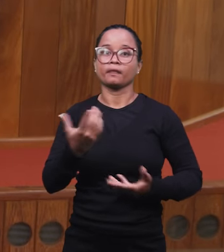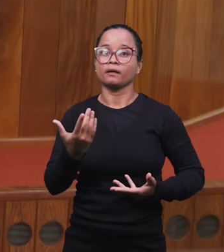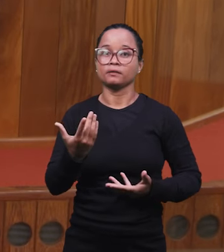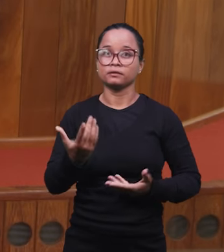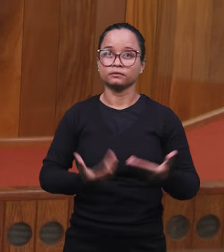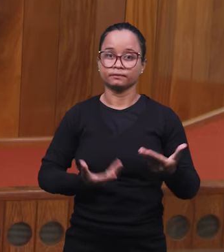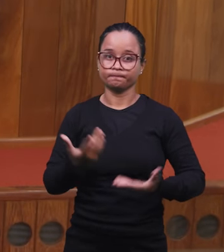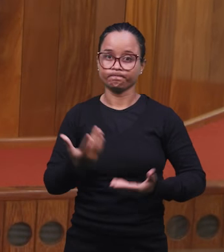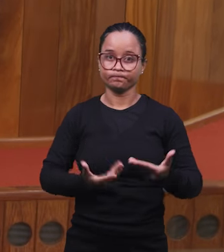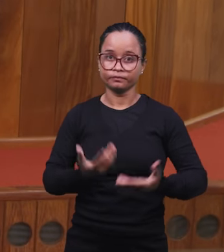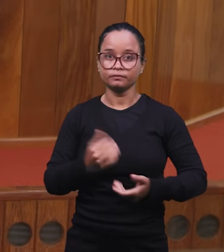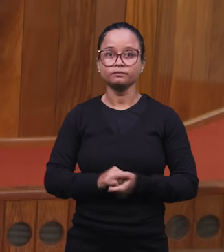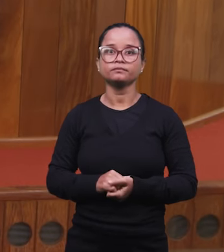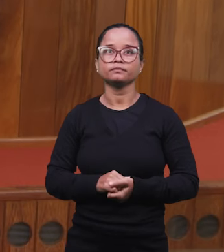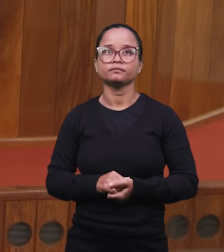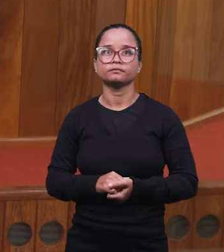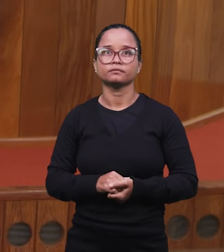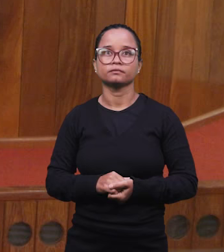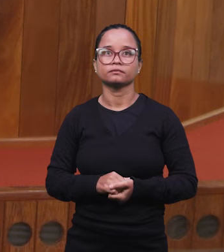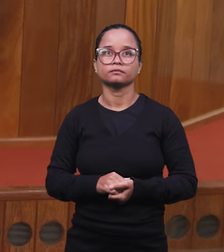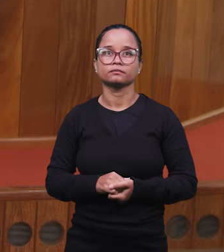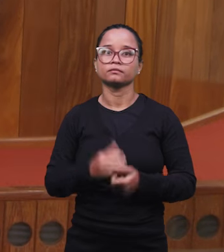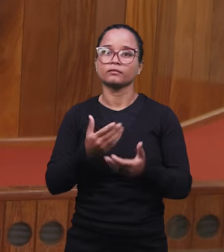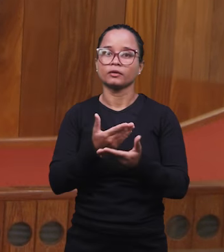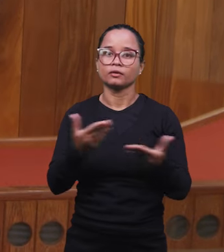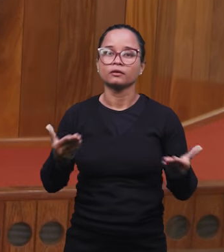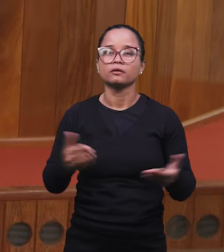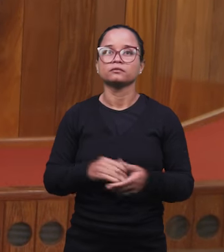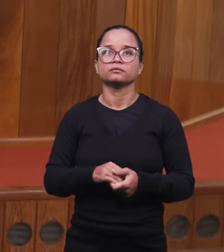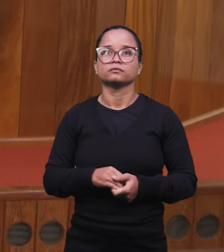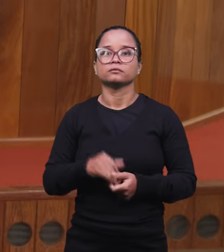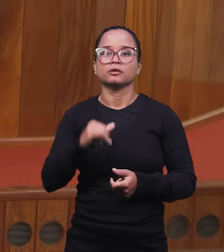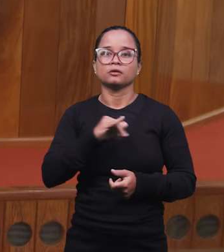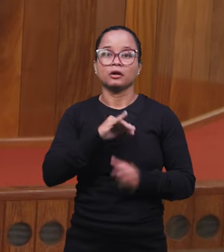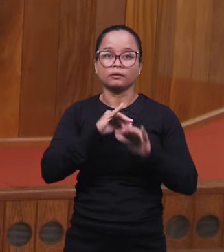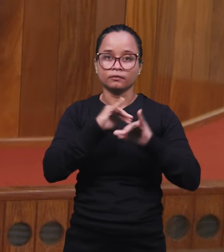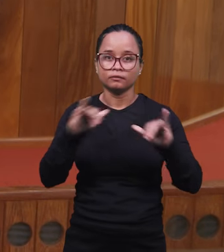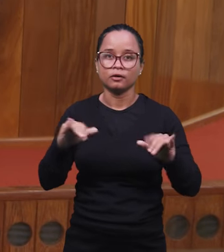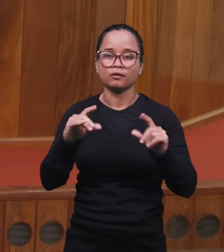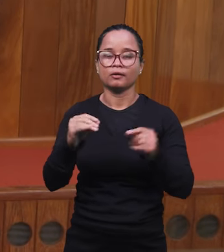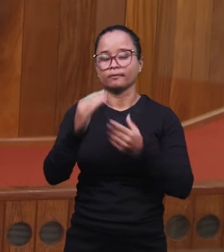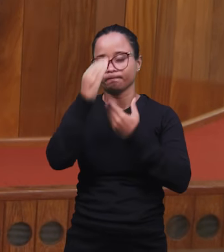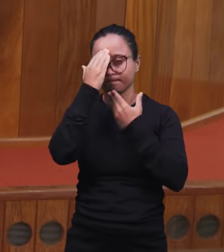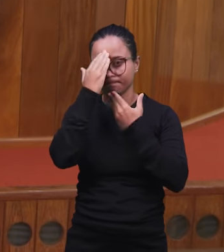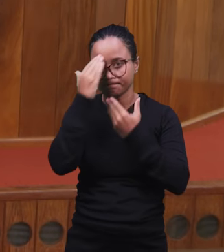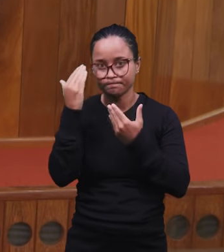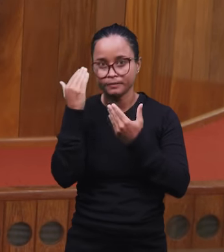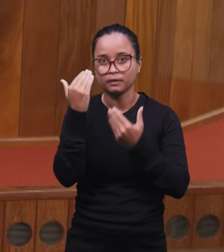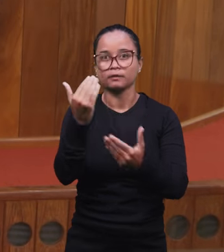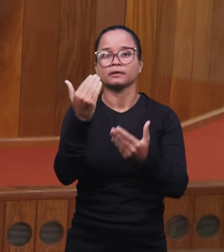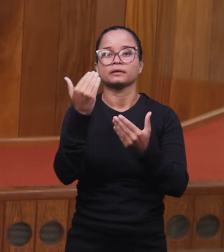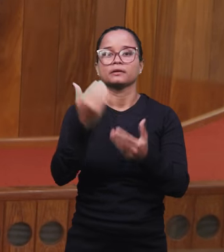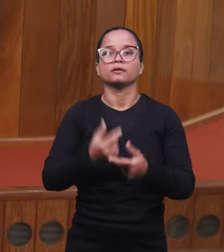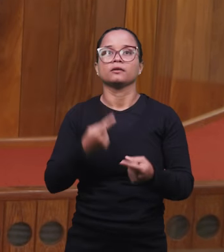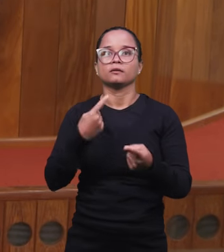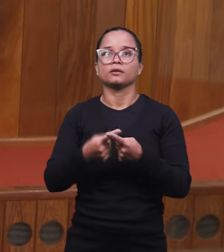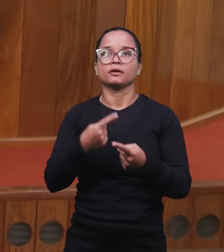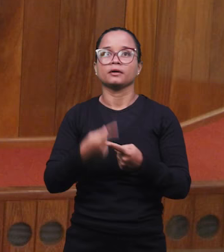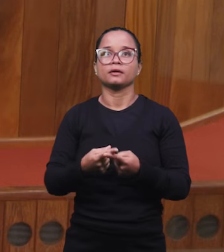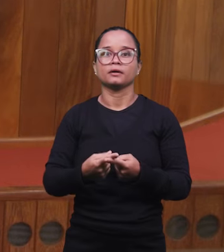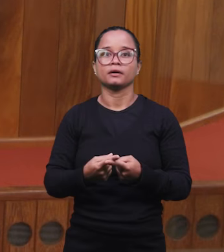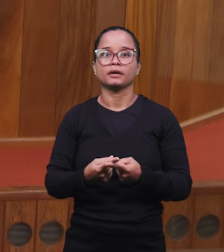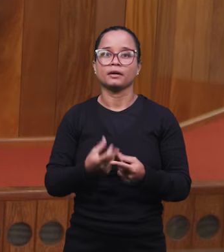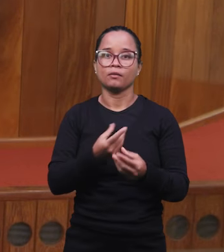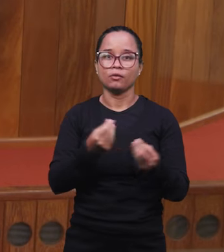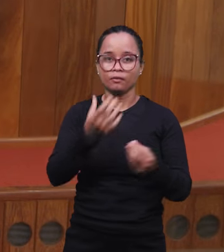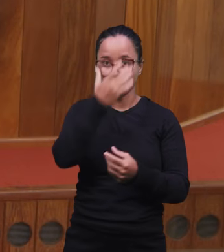Esses irmãos, a eles, a nossa palavra de gratidão pelo fato de que muitos